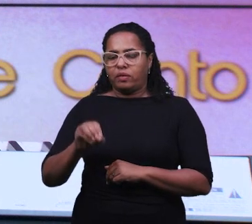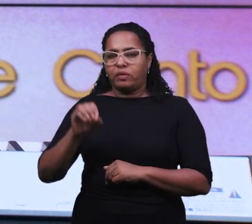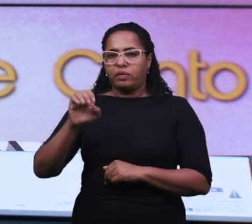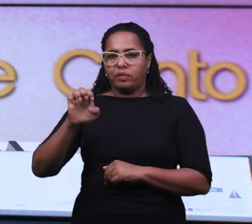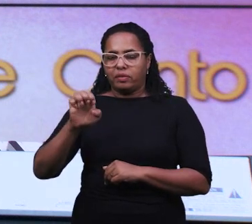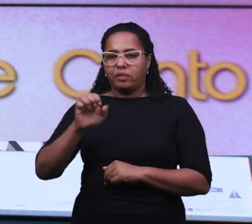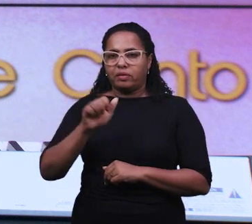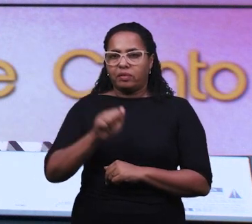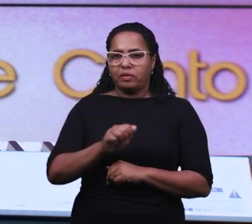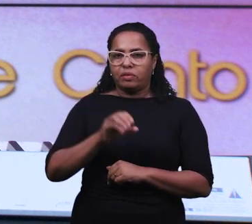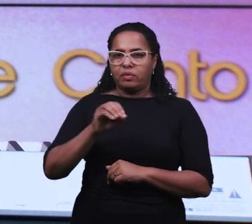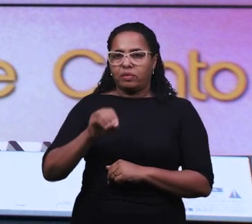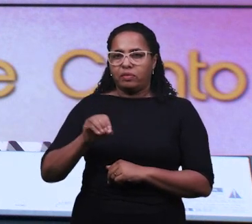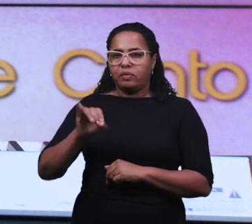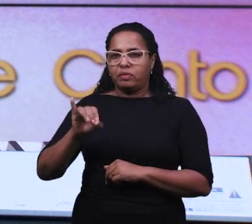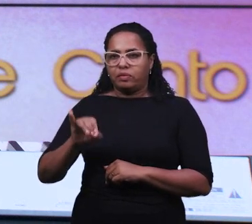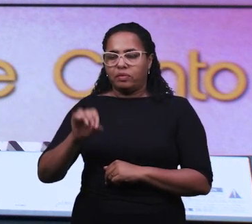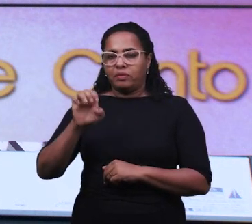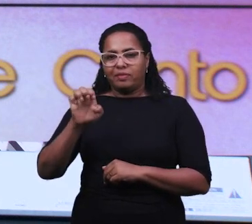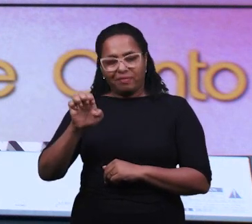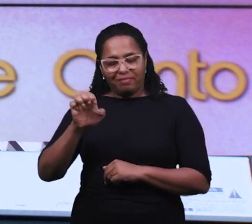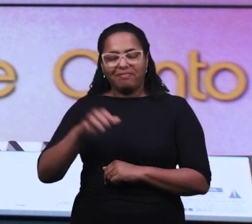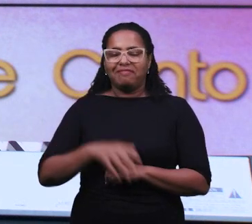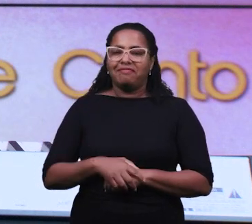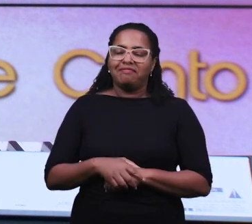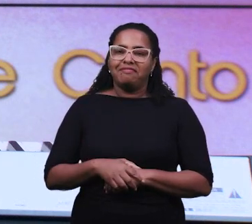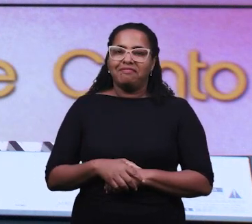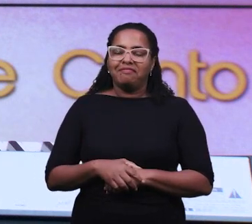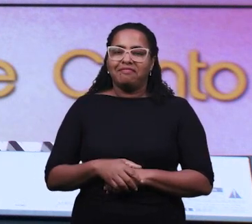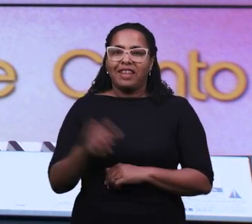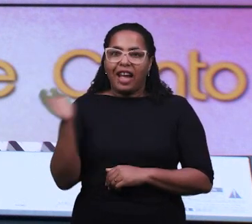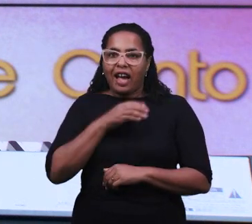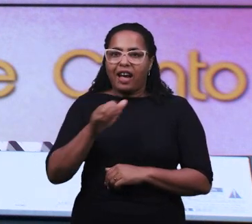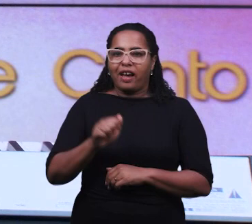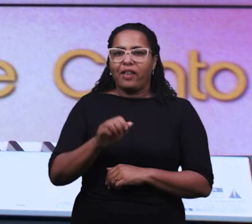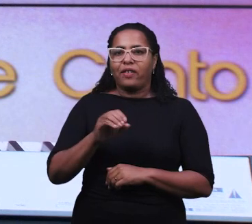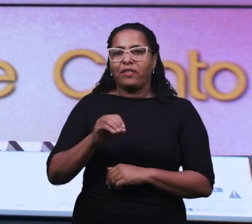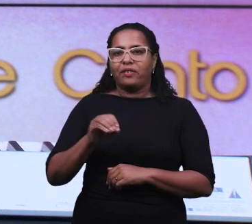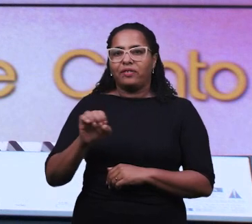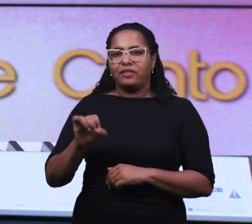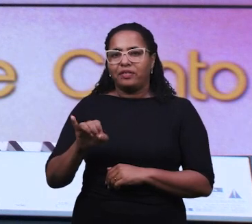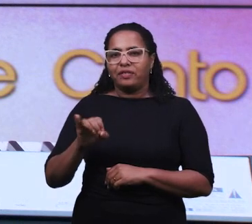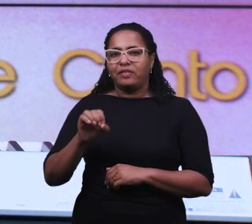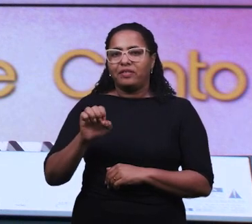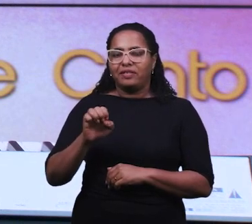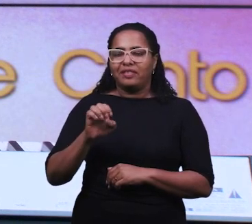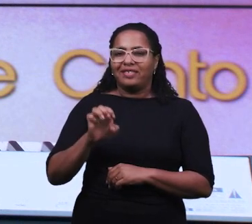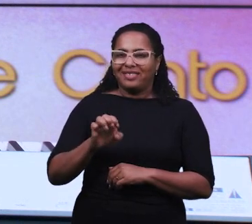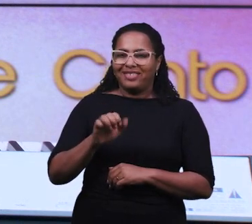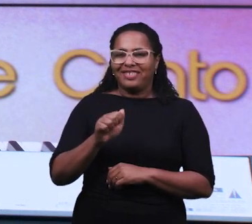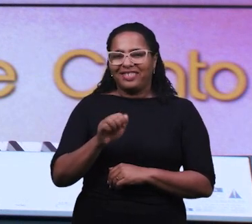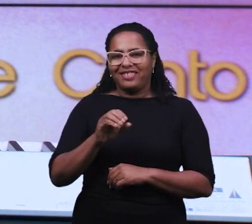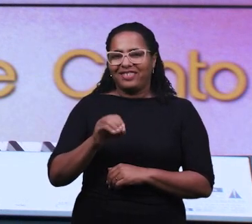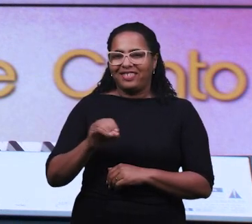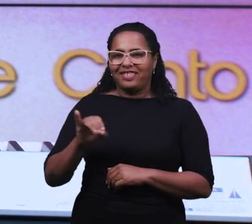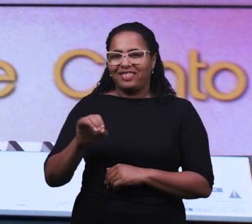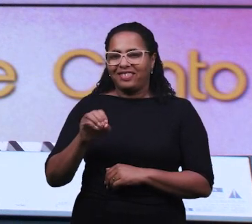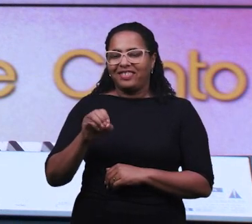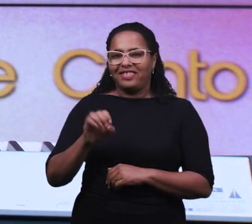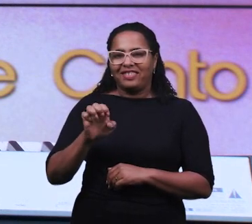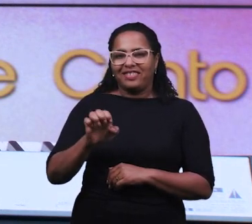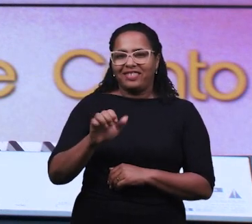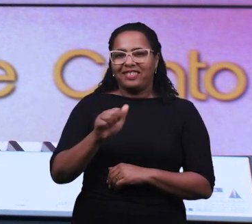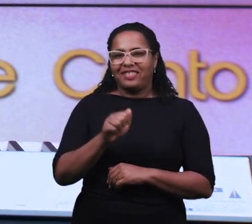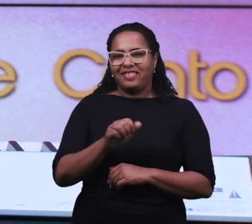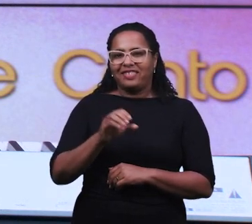E, A, O, I, O, E, A, O, I, O, E. Aumente um pouco mais. A, O, I, O, E, A, O, I, O, E, A,